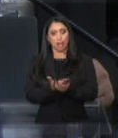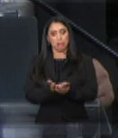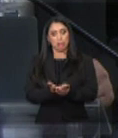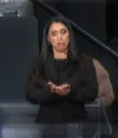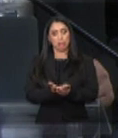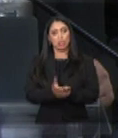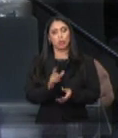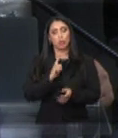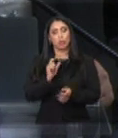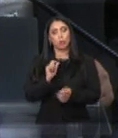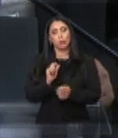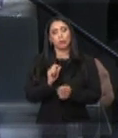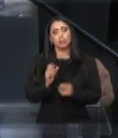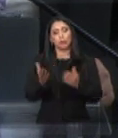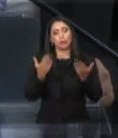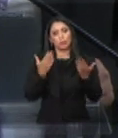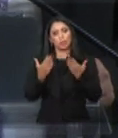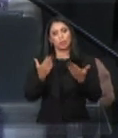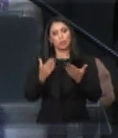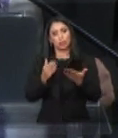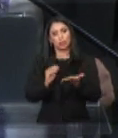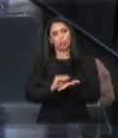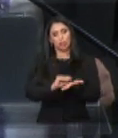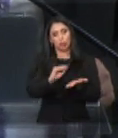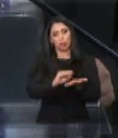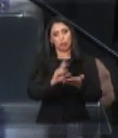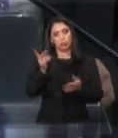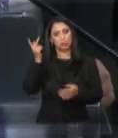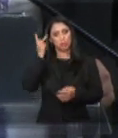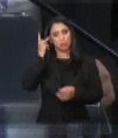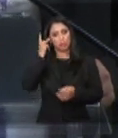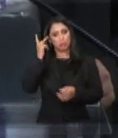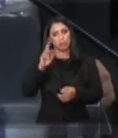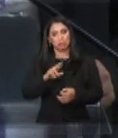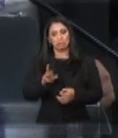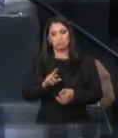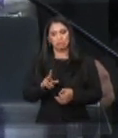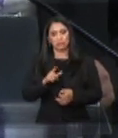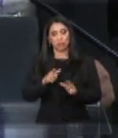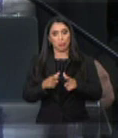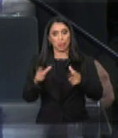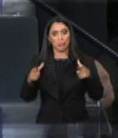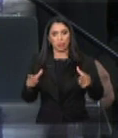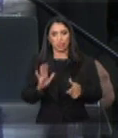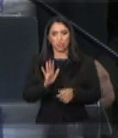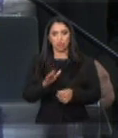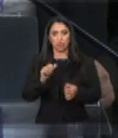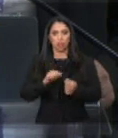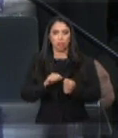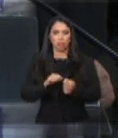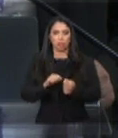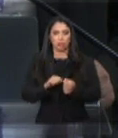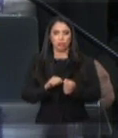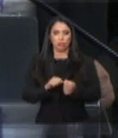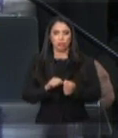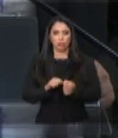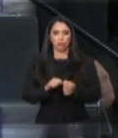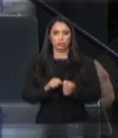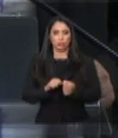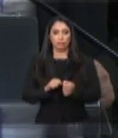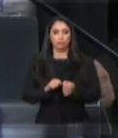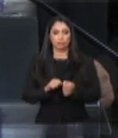em relação ampliação de recursos para São Paulo acho que não vai ter muito sentido porque essa ampliação já foi feita de forma bastante